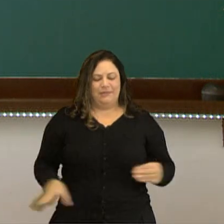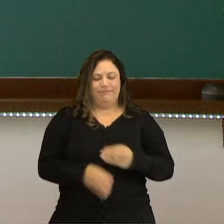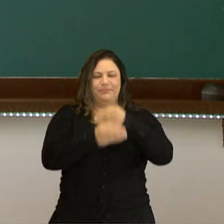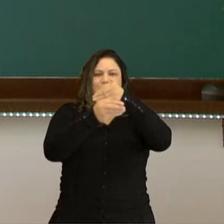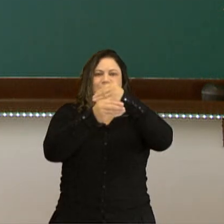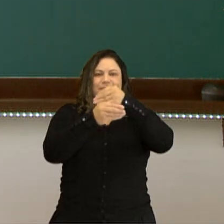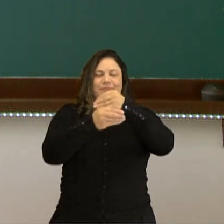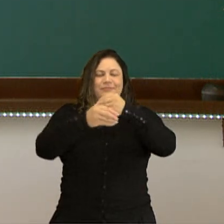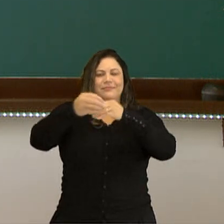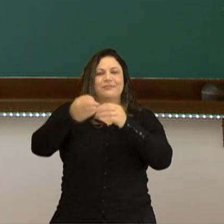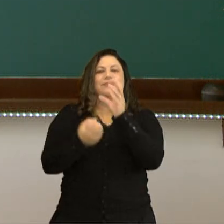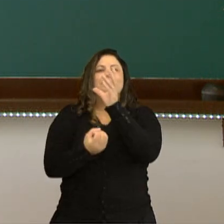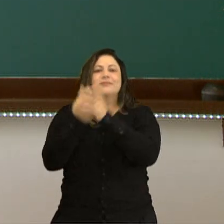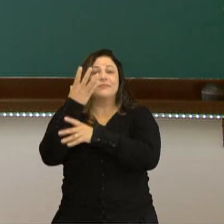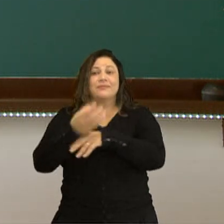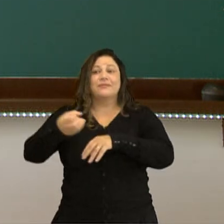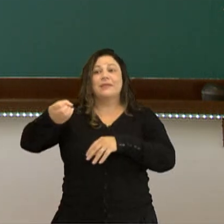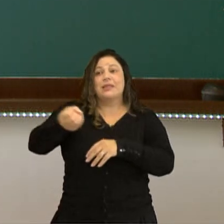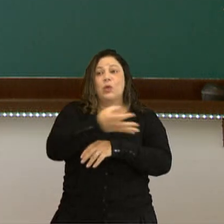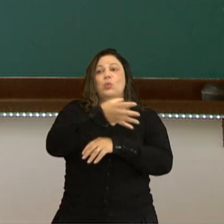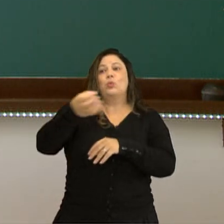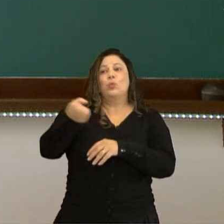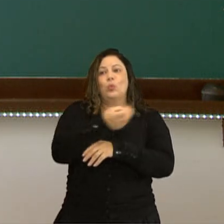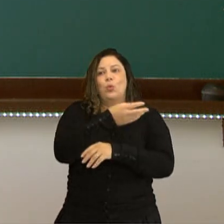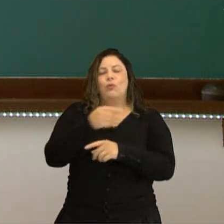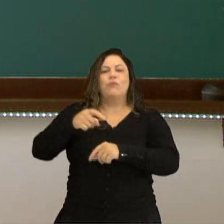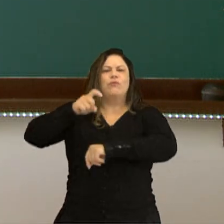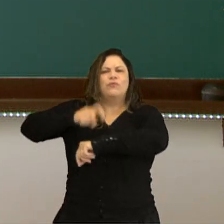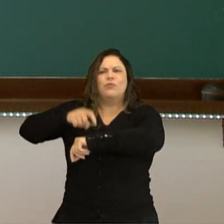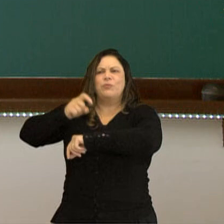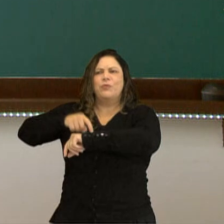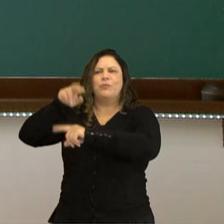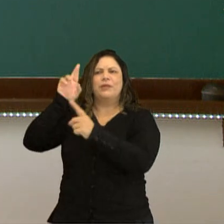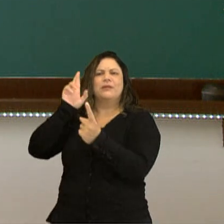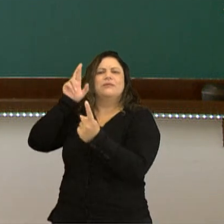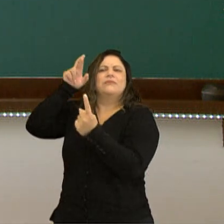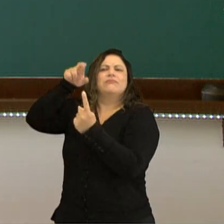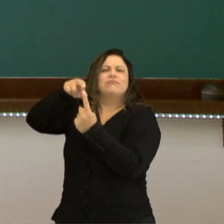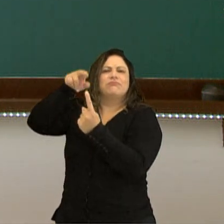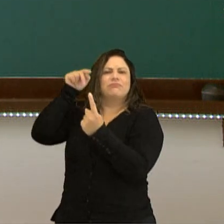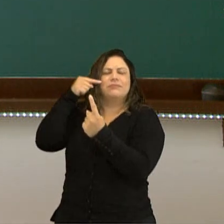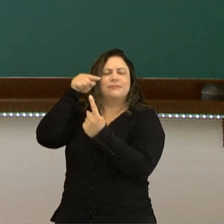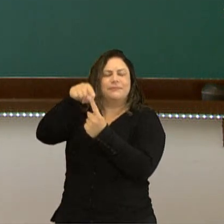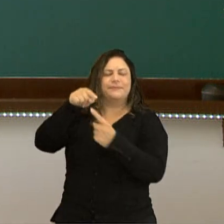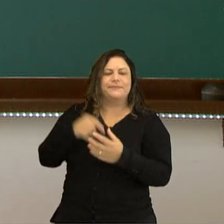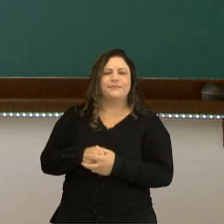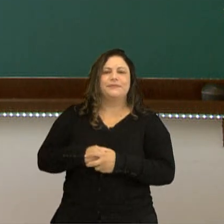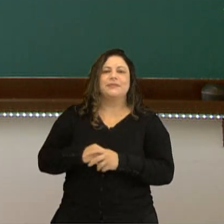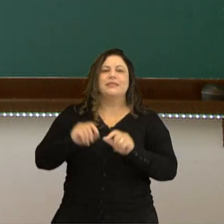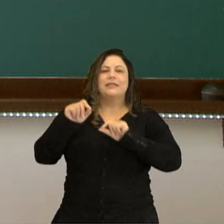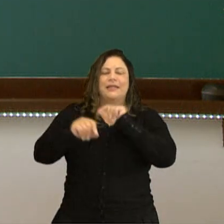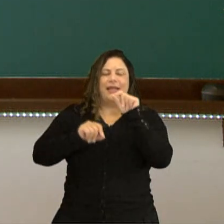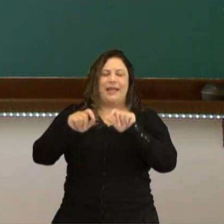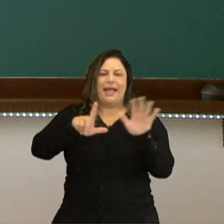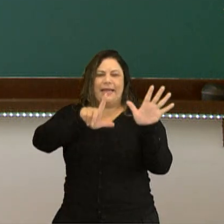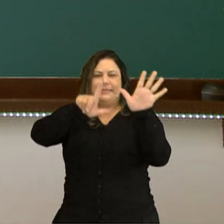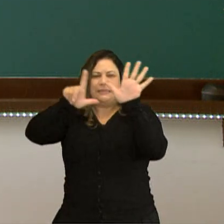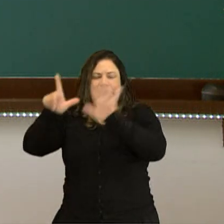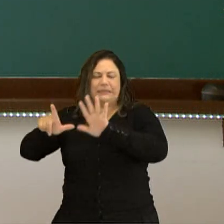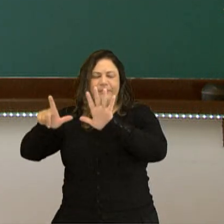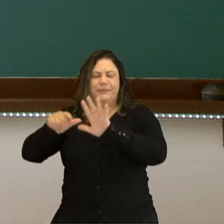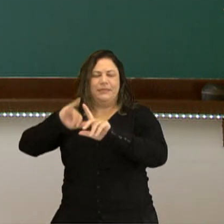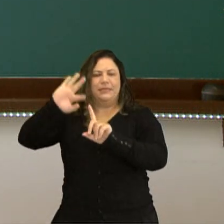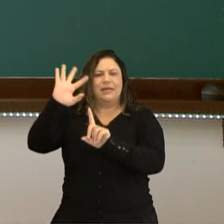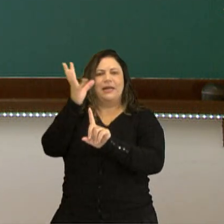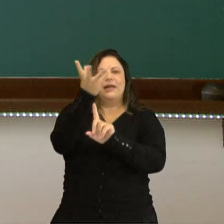né? Um momento que representa esse ponto de partida é a Semana de Arte Moderna de 1922,